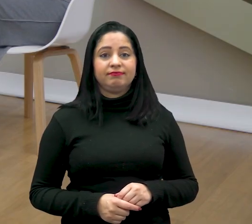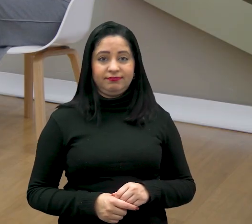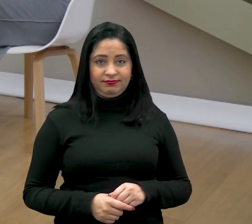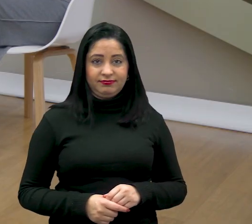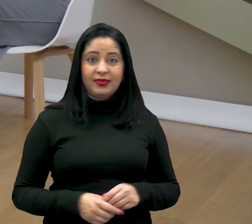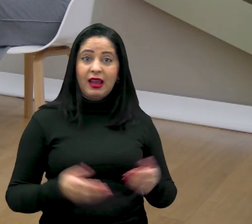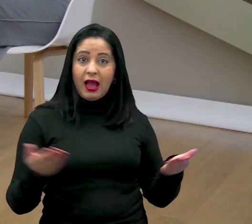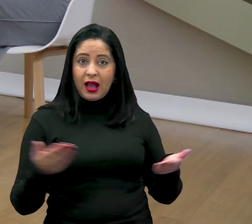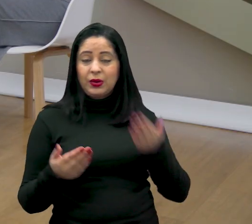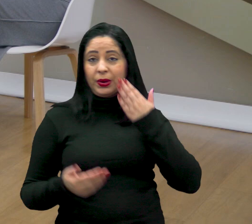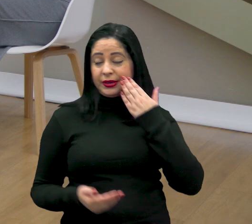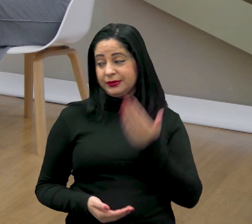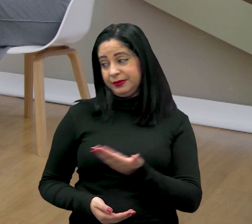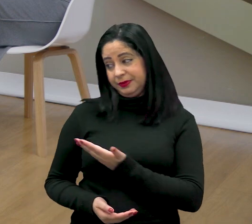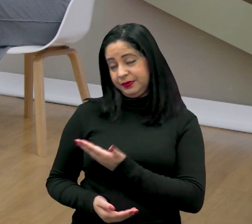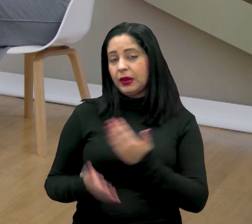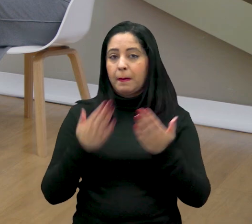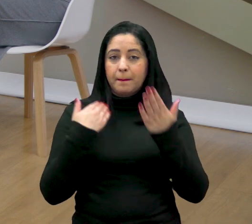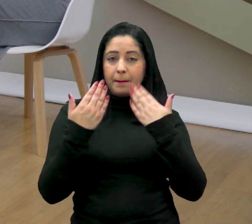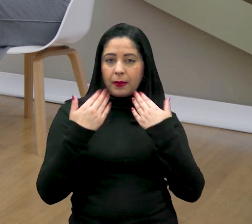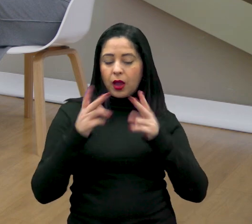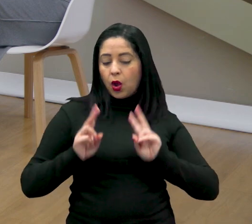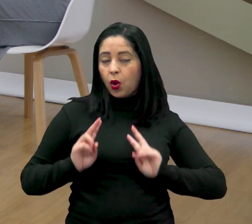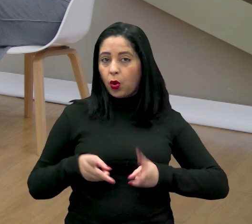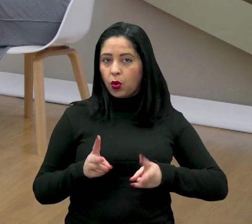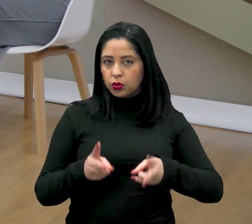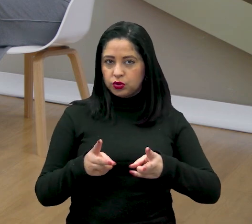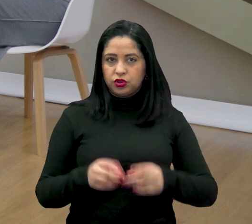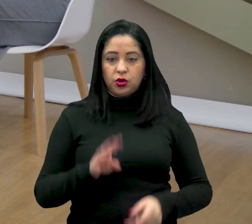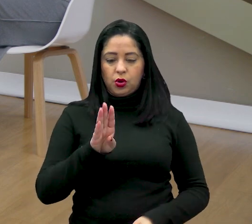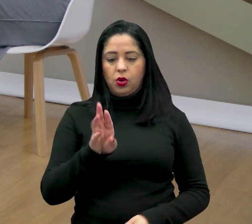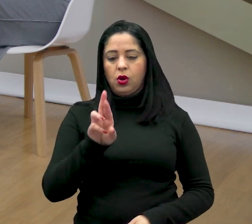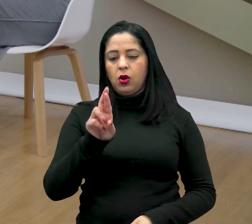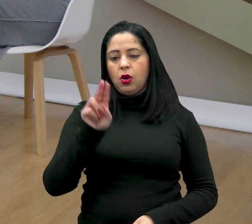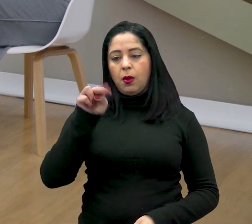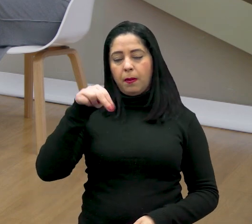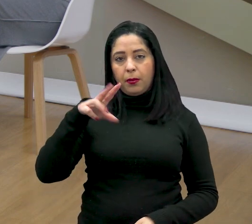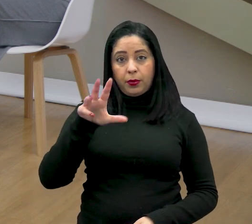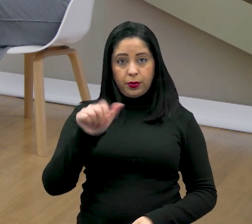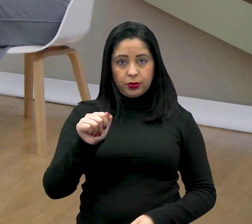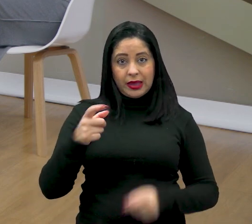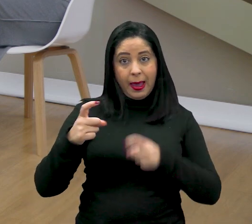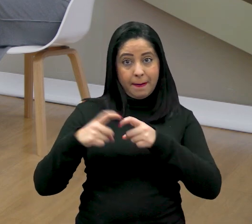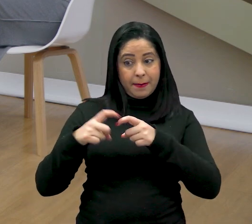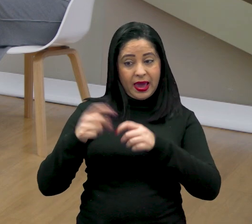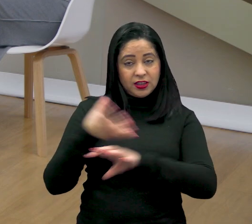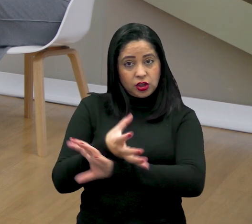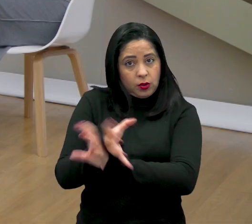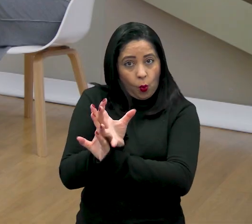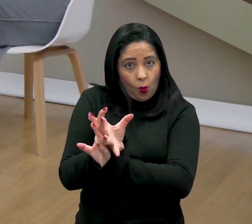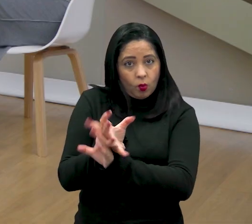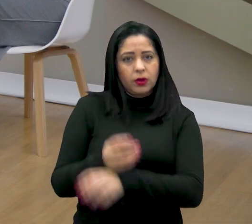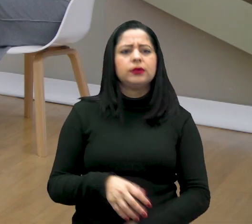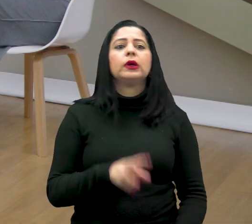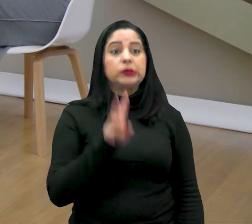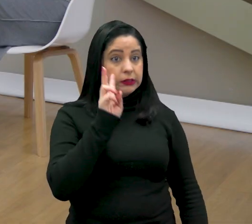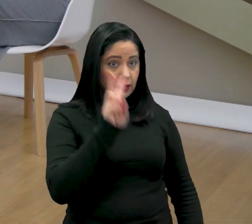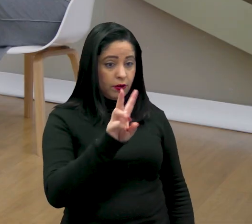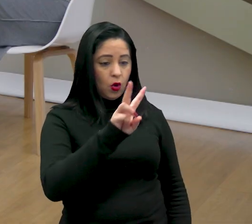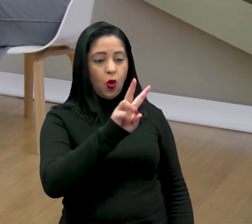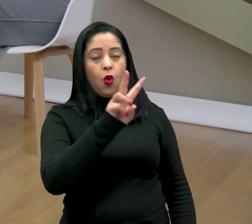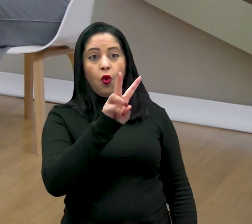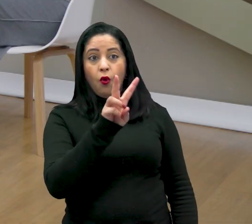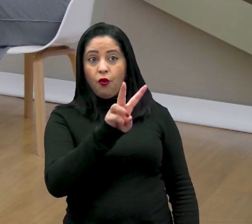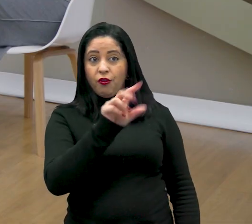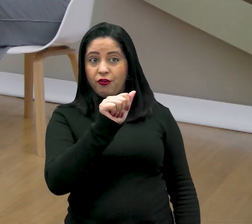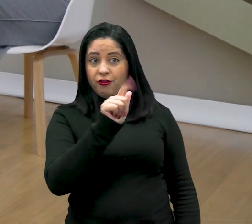Bom, pessoal, vamos voltar então aqui para o nosso papo no estúdio com a doutora Bruna, que é médica ortopedista. Doutora, a gente viu aí o caso do Wagner, né?